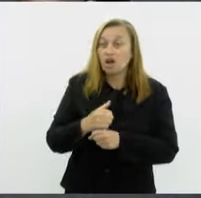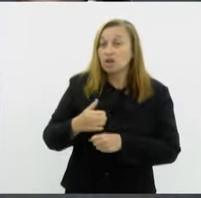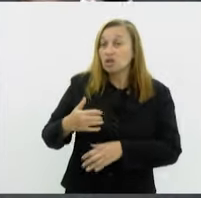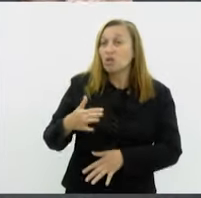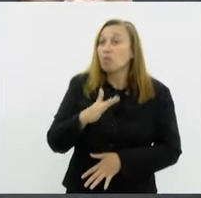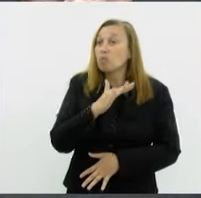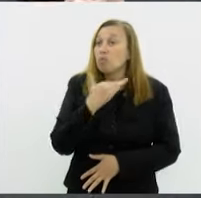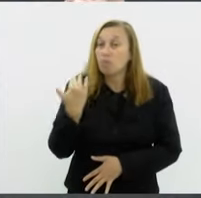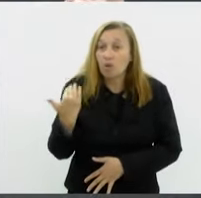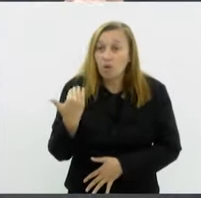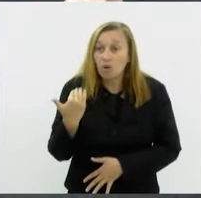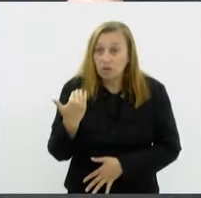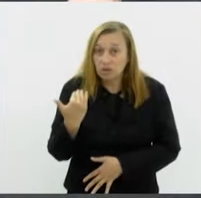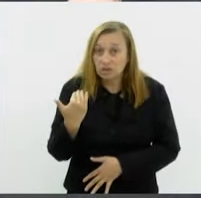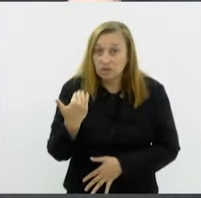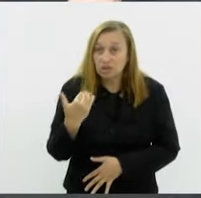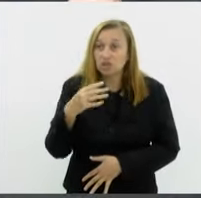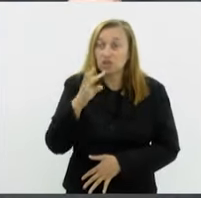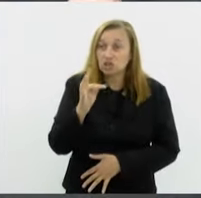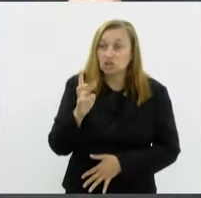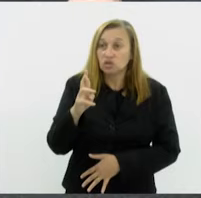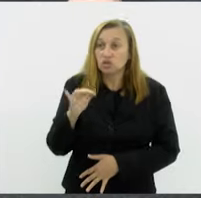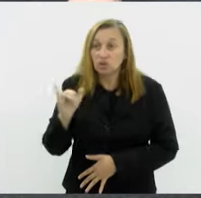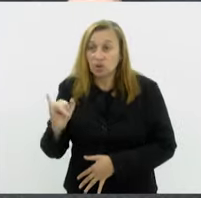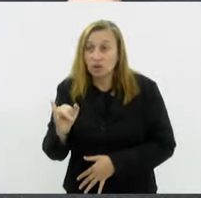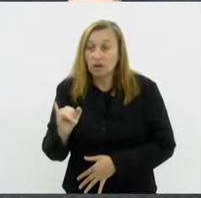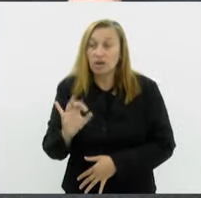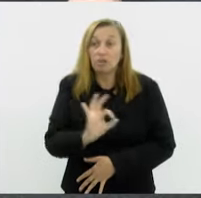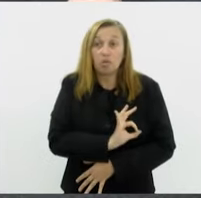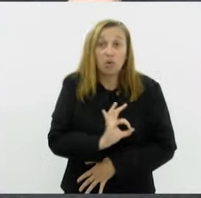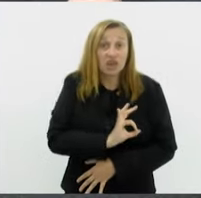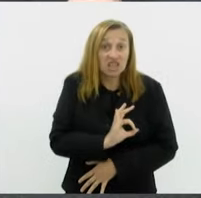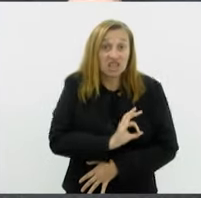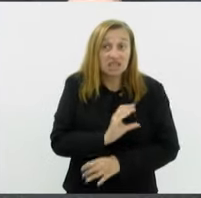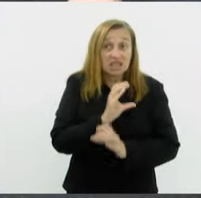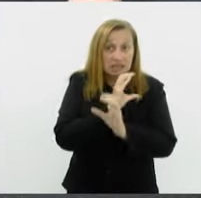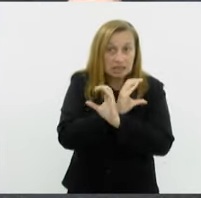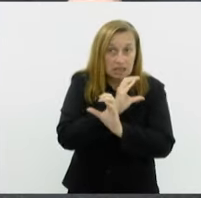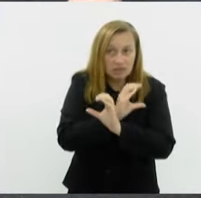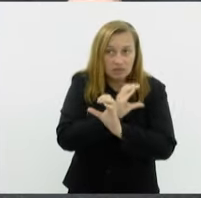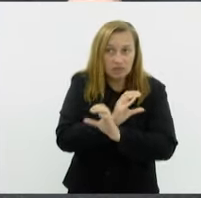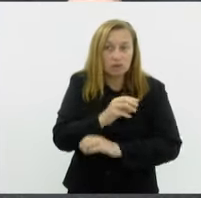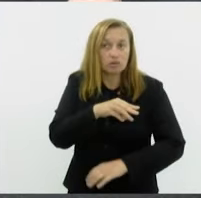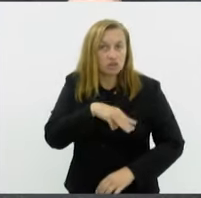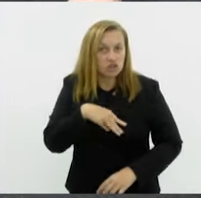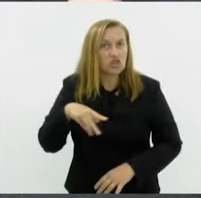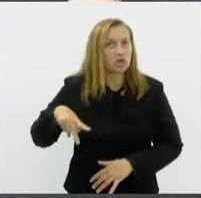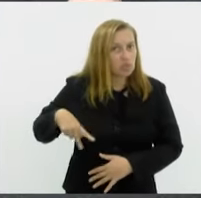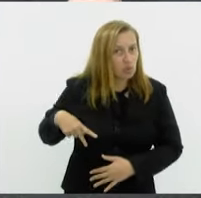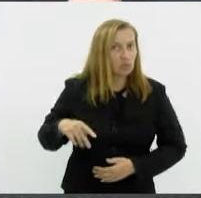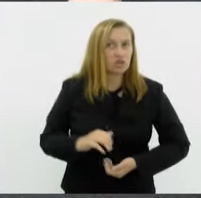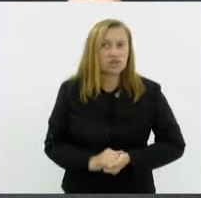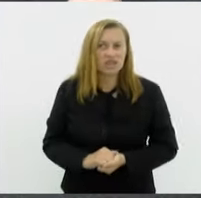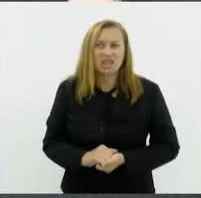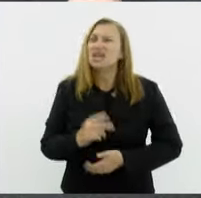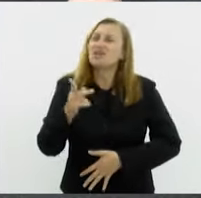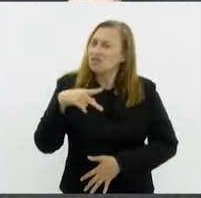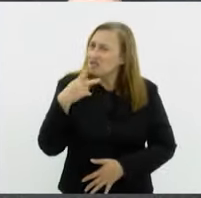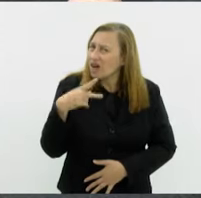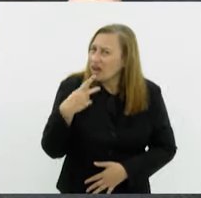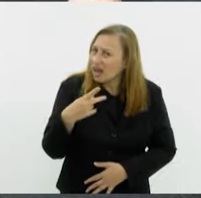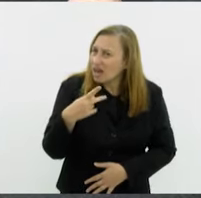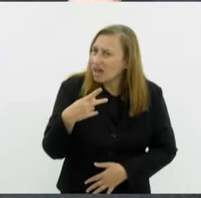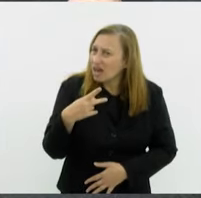ação de Troia, comprovadamente pela Polícia Civil, comprovadamente pelo Ministério Público, e falava que